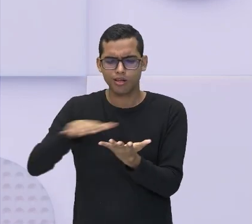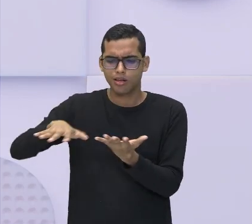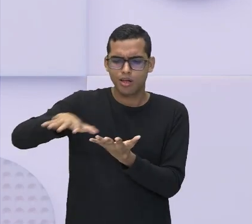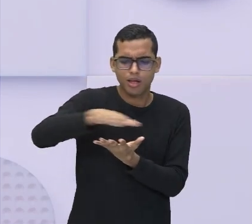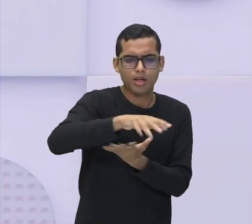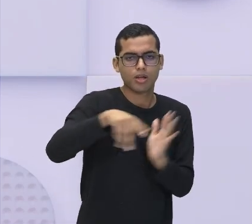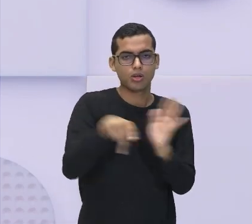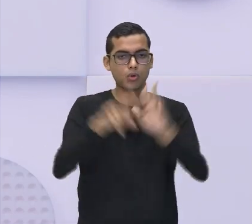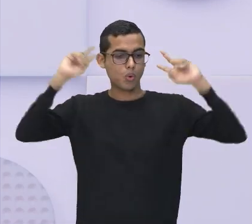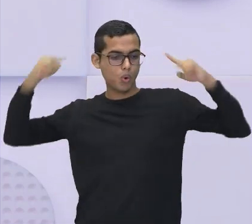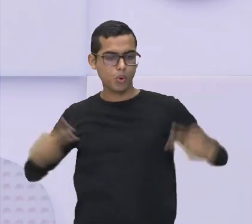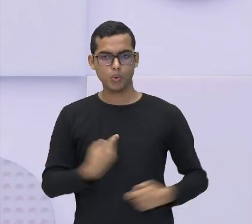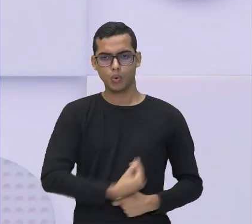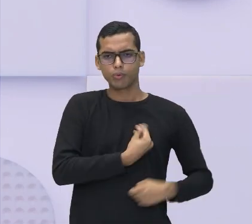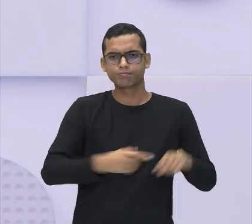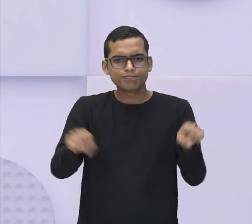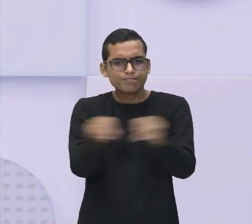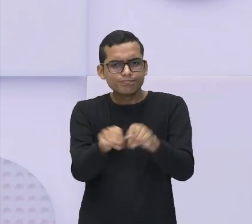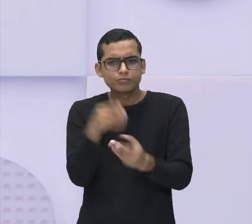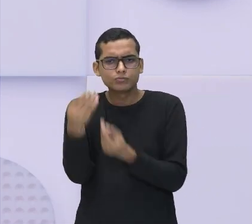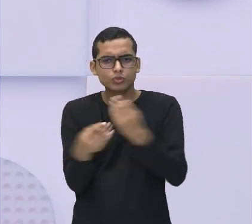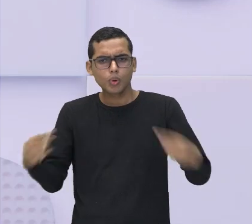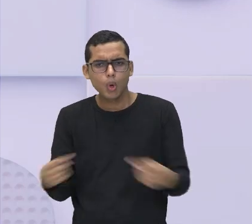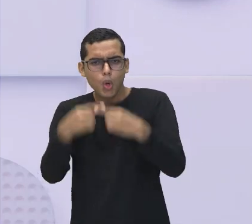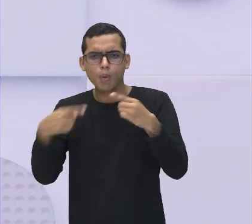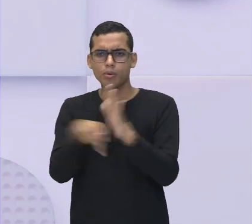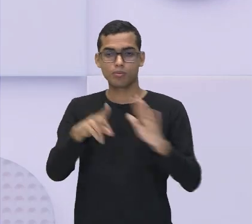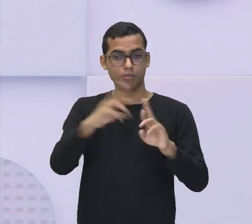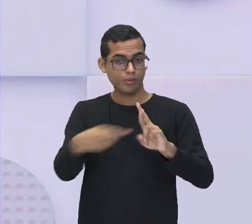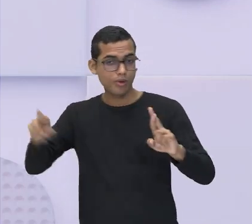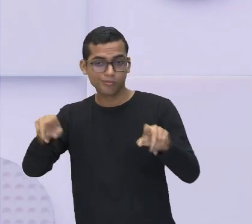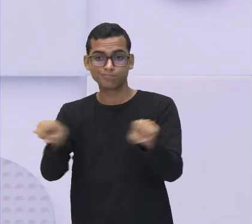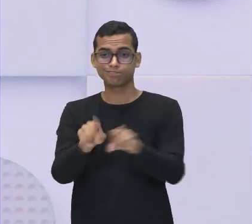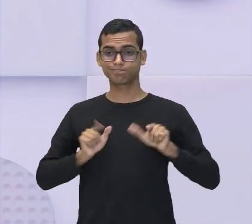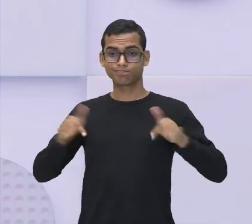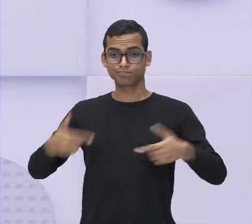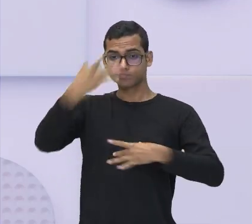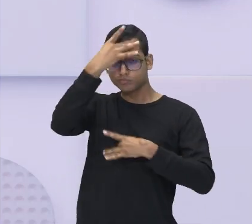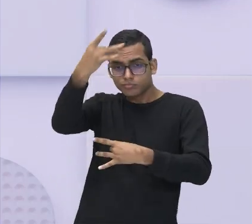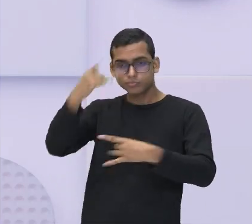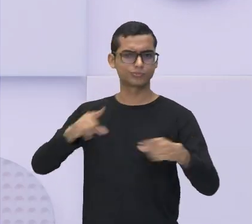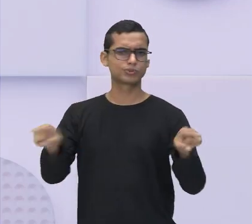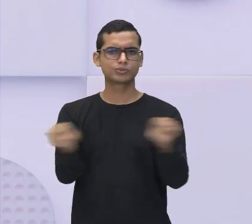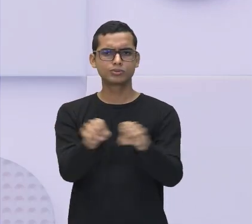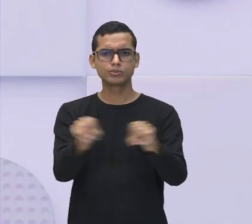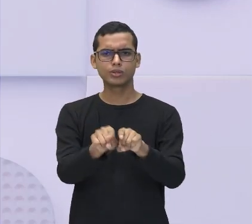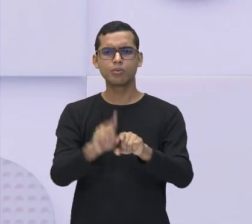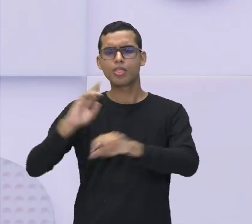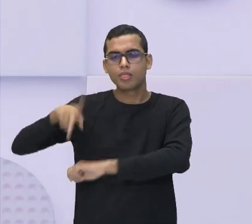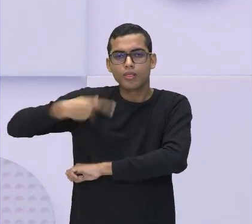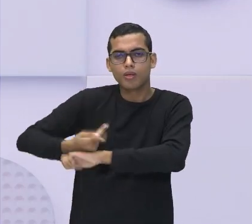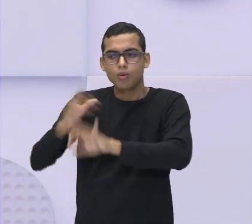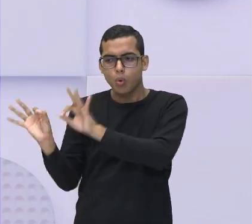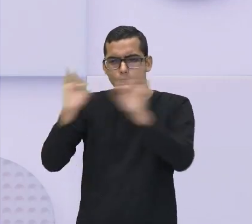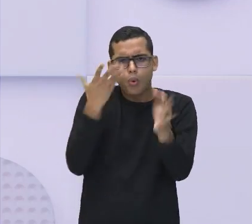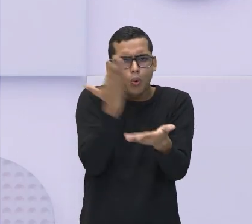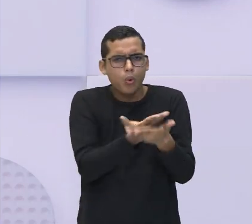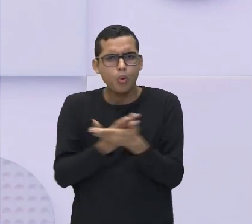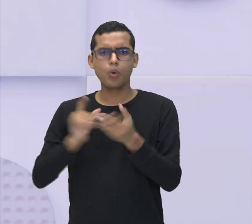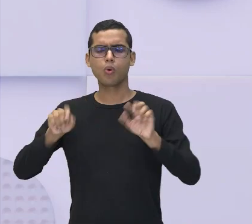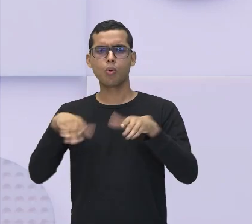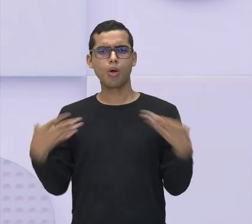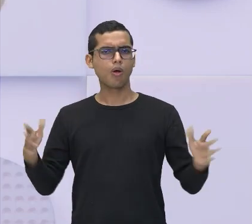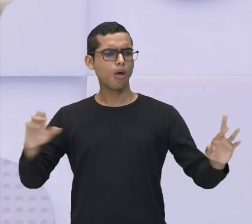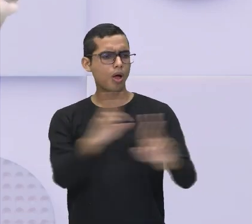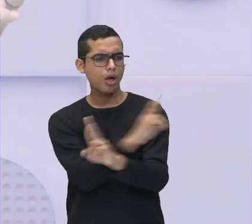questão da religião, com a questão do exercício da fé. Depois nós vamos ver qual é a relação, nós vimos também qual é a